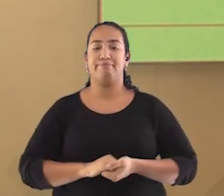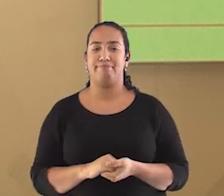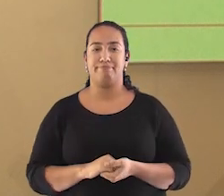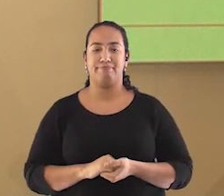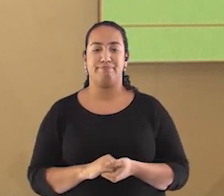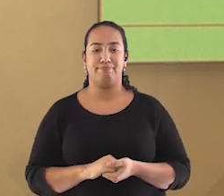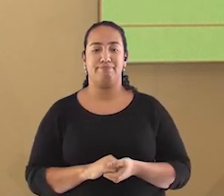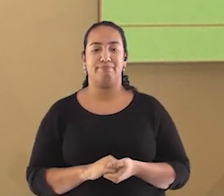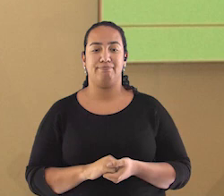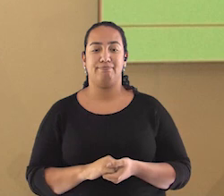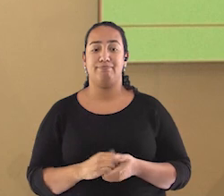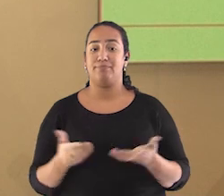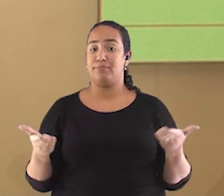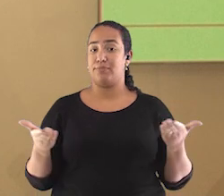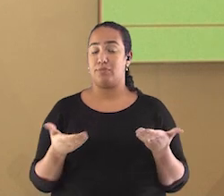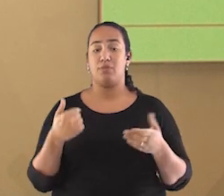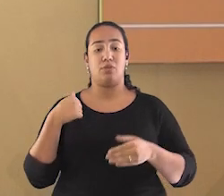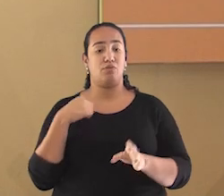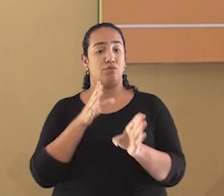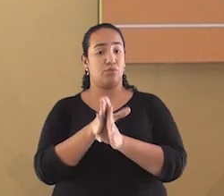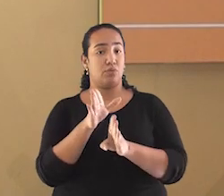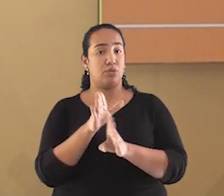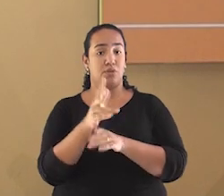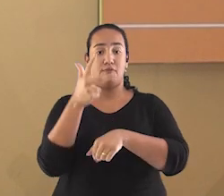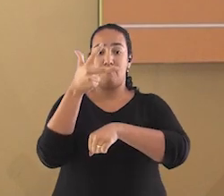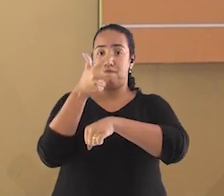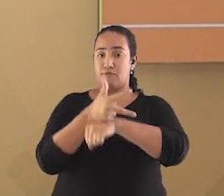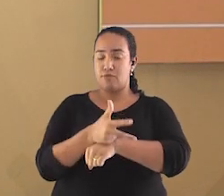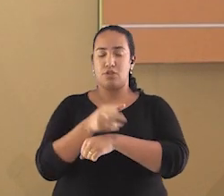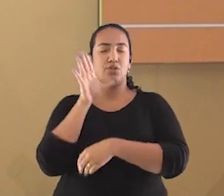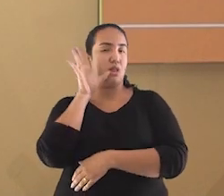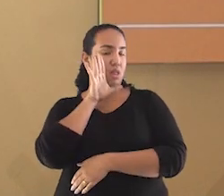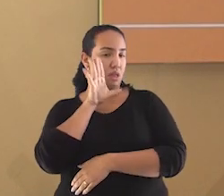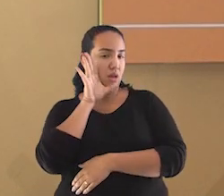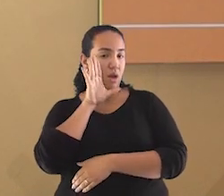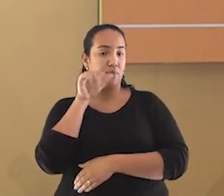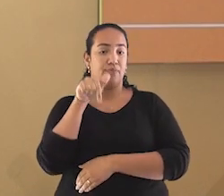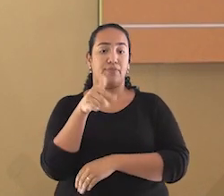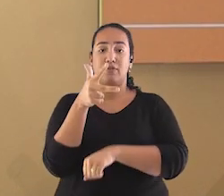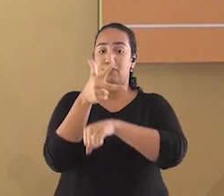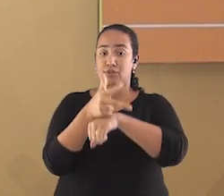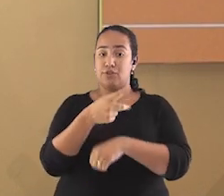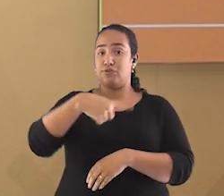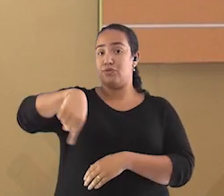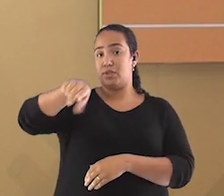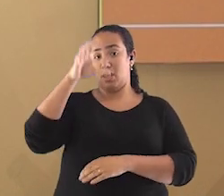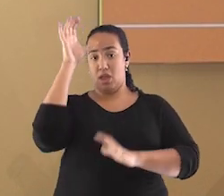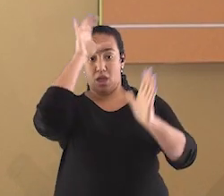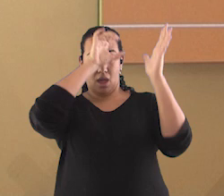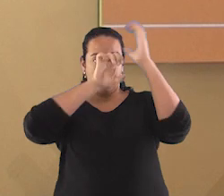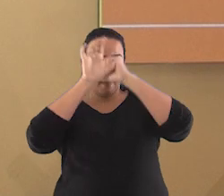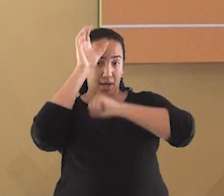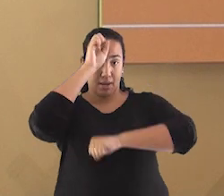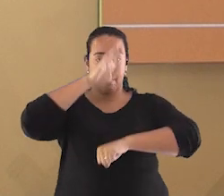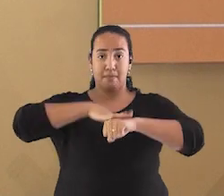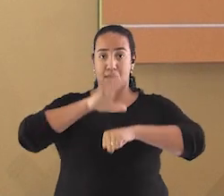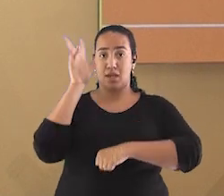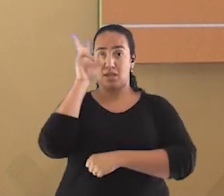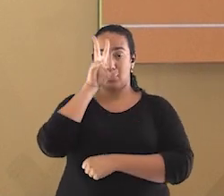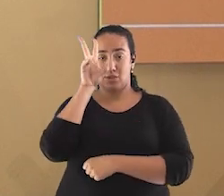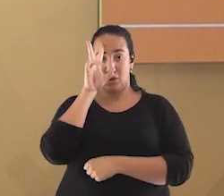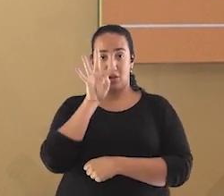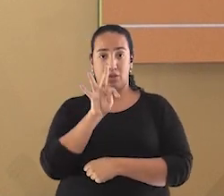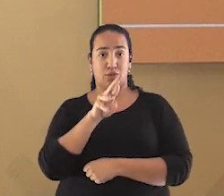nosso cotidiano. Vou deixar para vocês a indicação de um vídeo super legal. Nesse vídeo, você vai aprender mais sobre a história